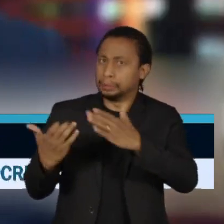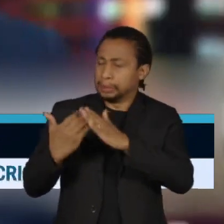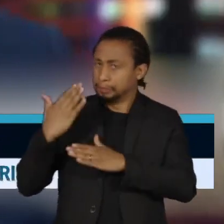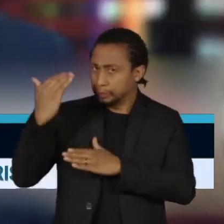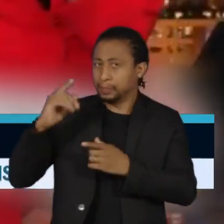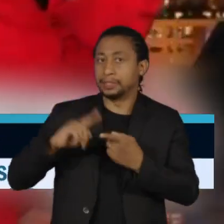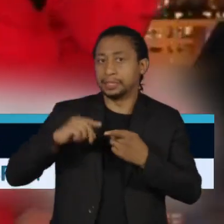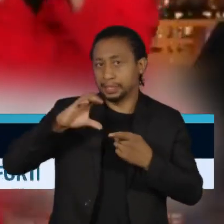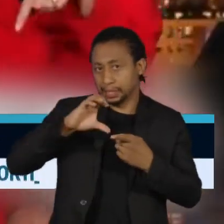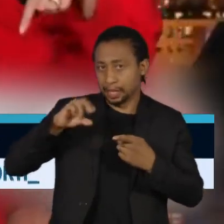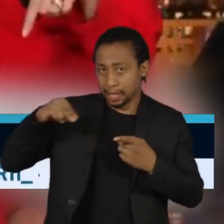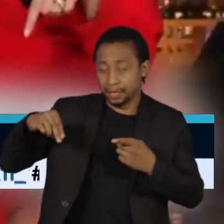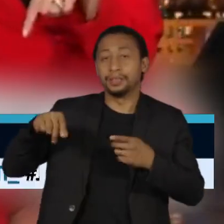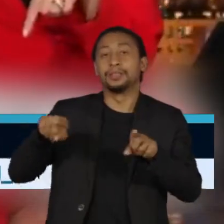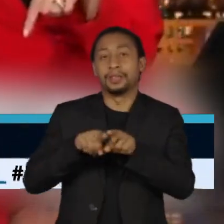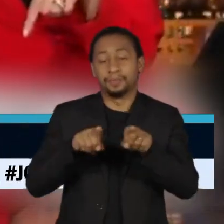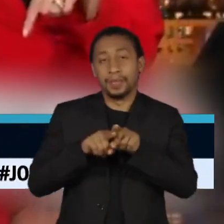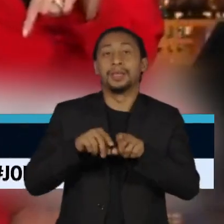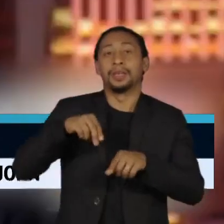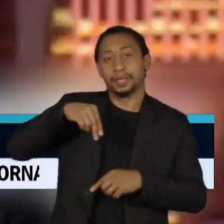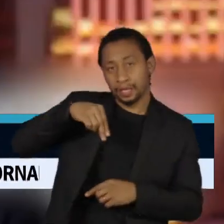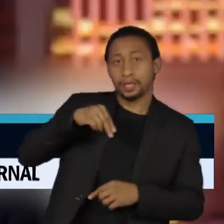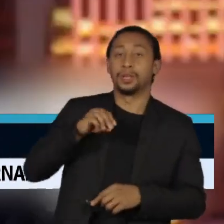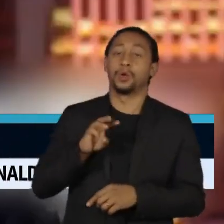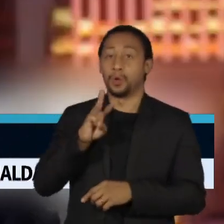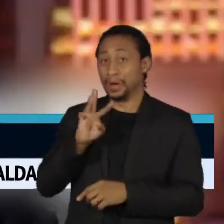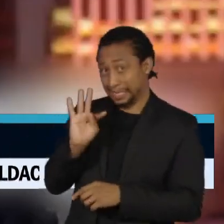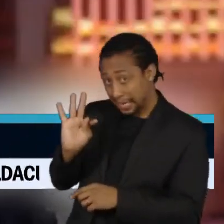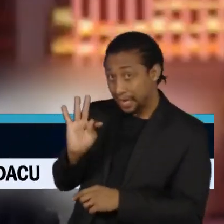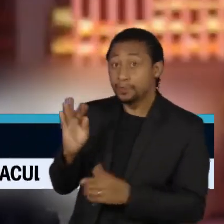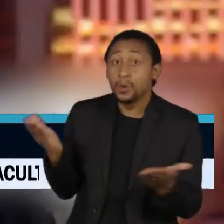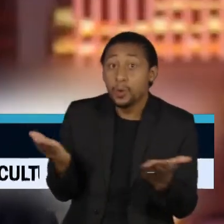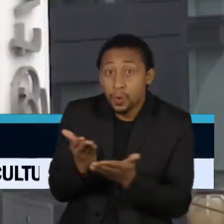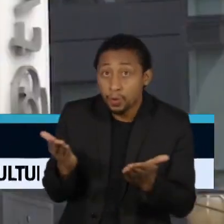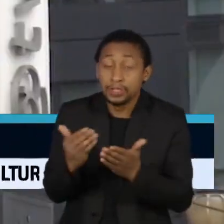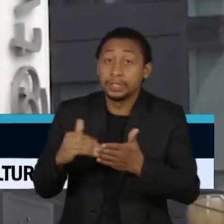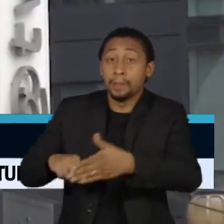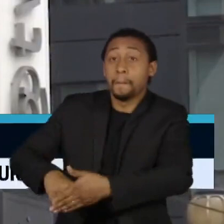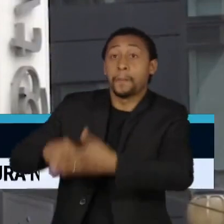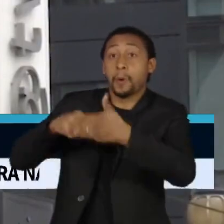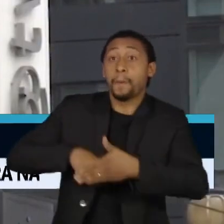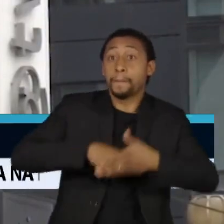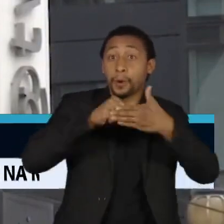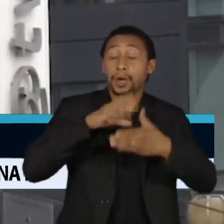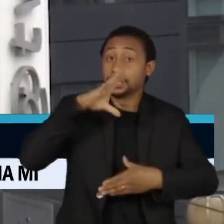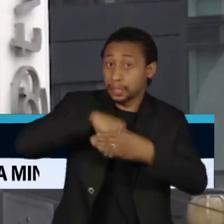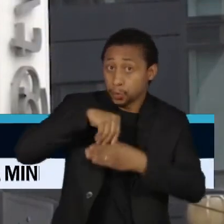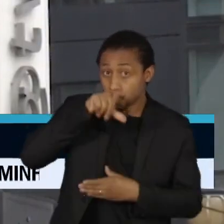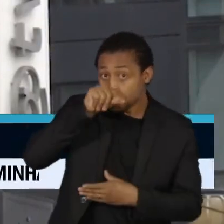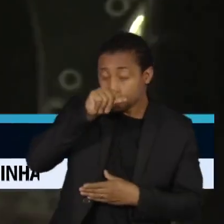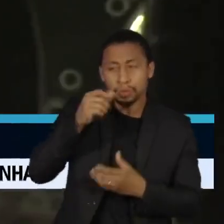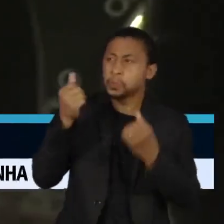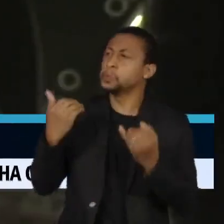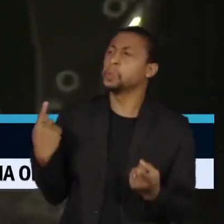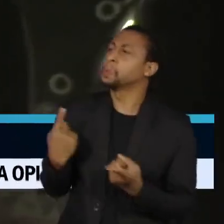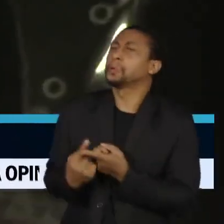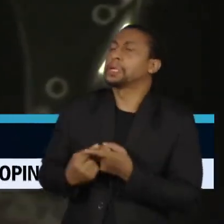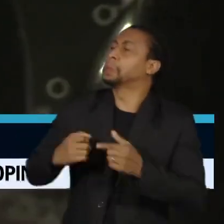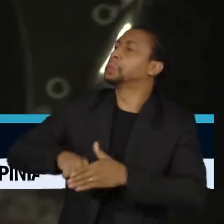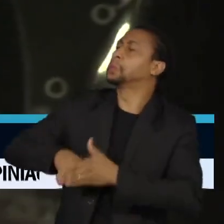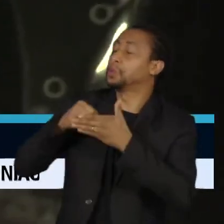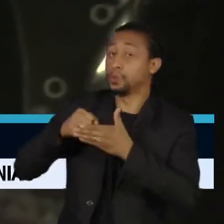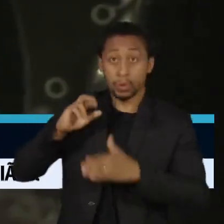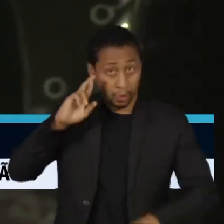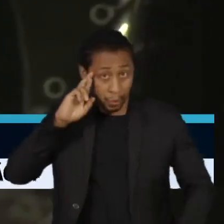como a CNN e o New York Times foram suspensos hoje da plataforma o Twitter não explicou a ação em seguida